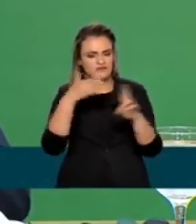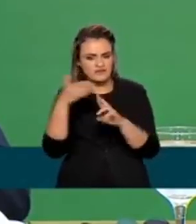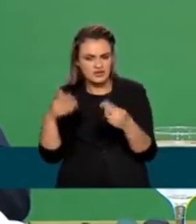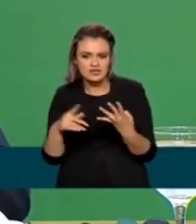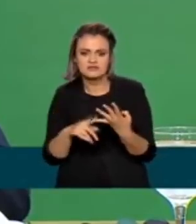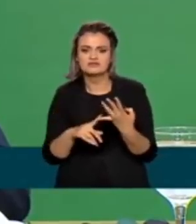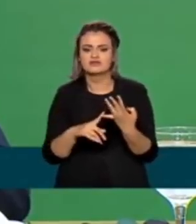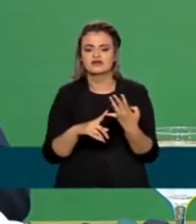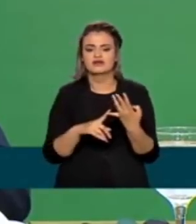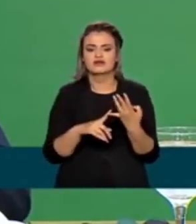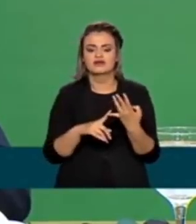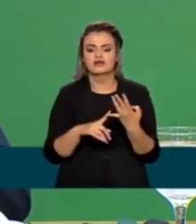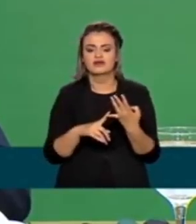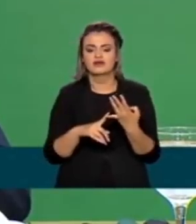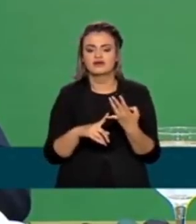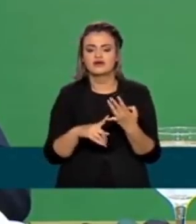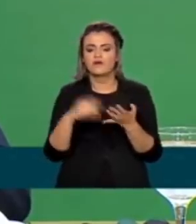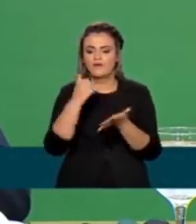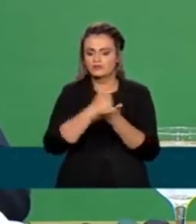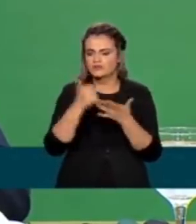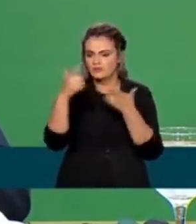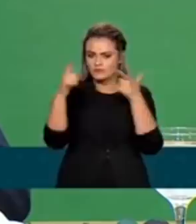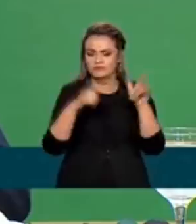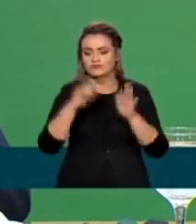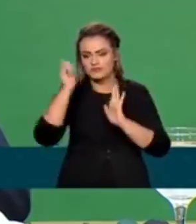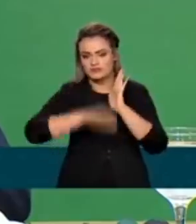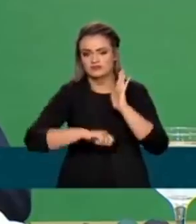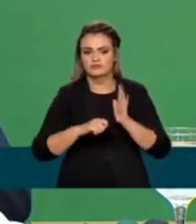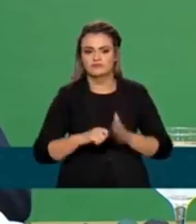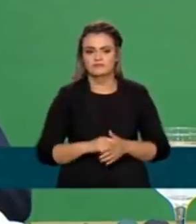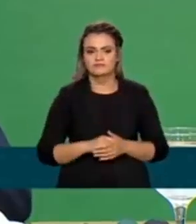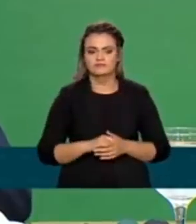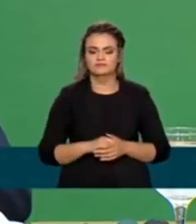referência, submissão do contrato e assinatura.